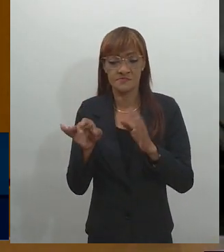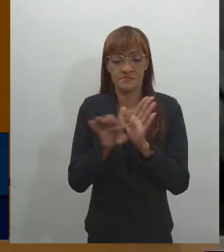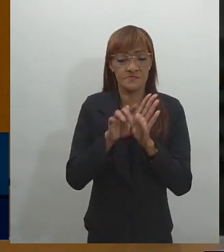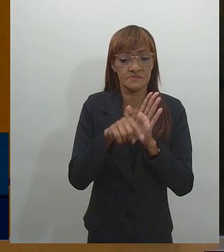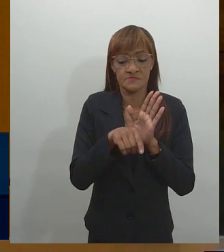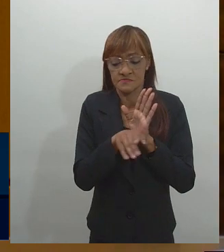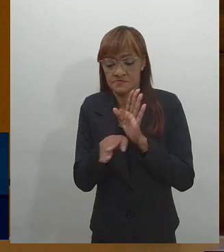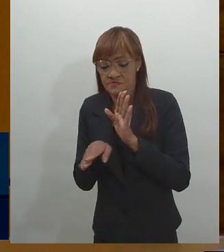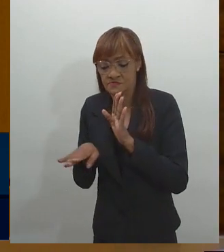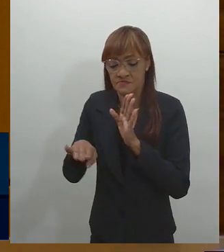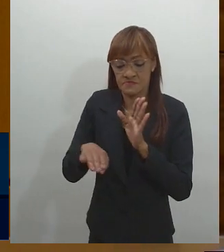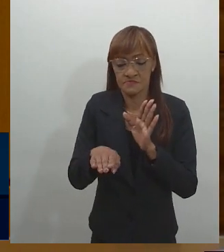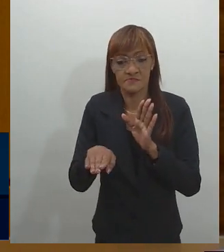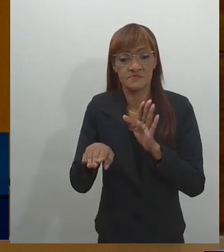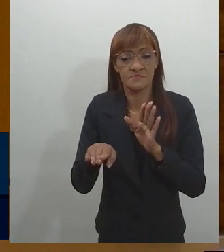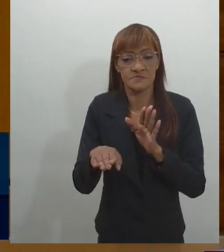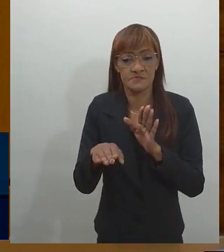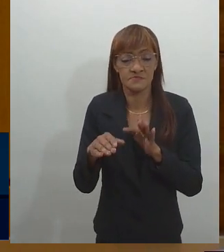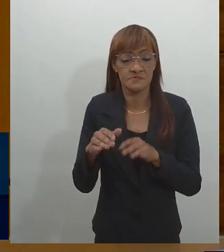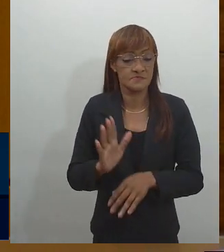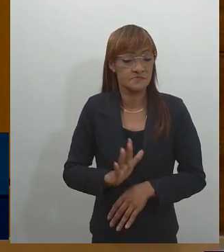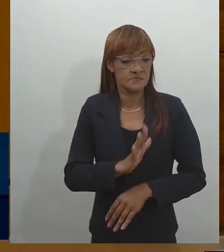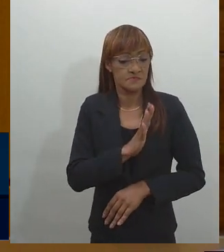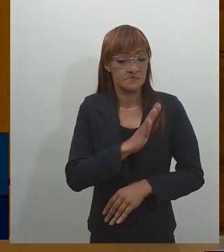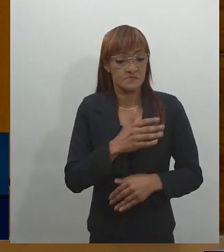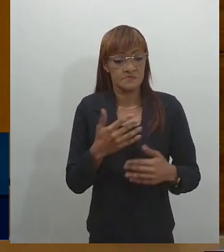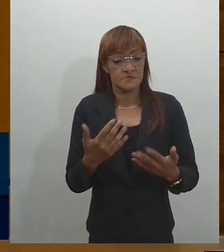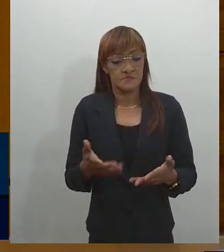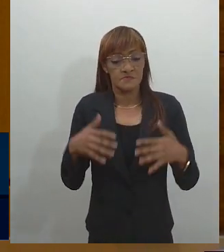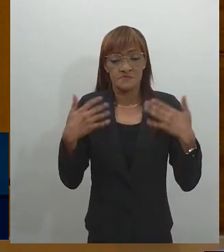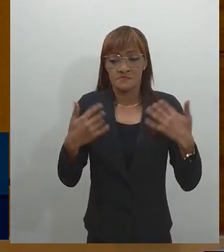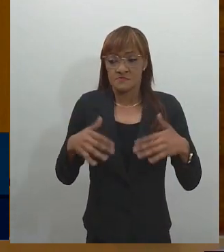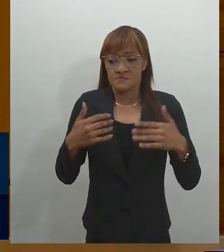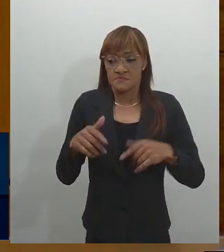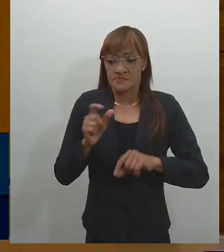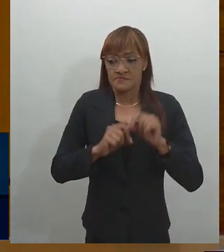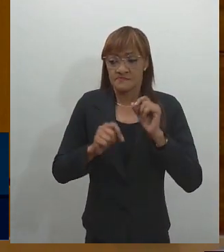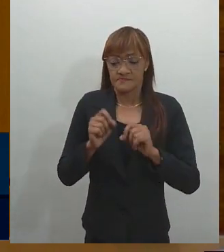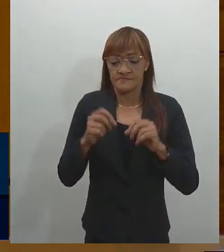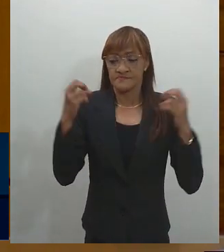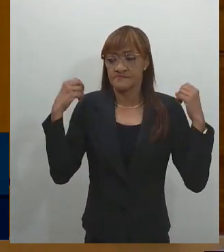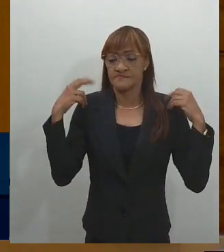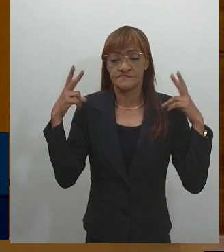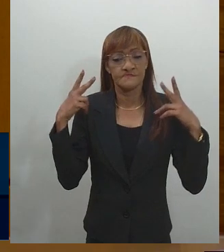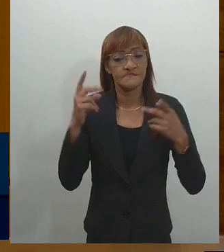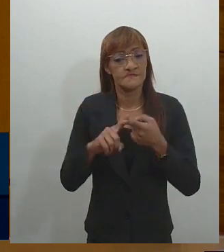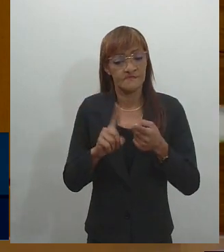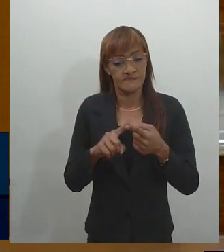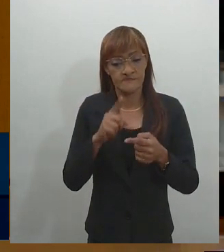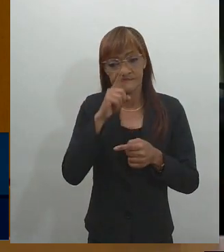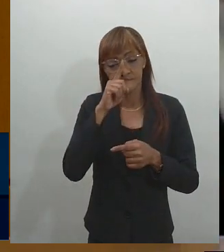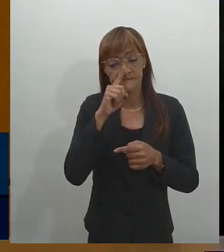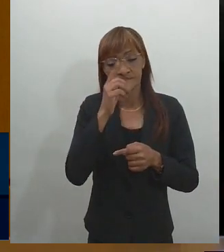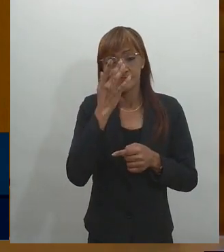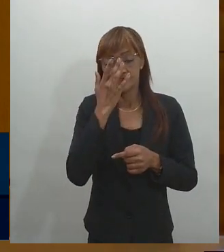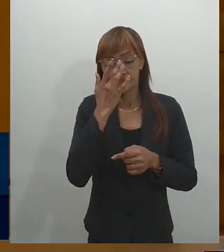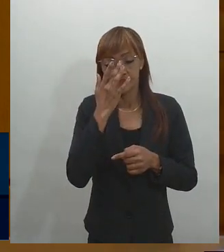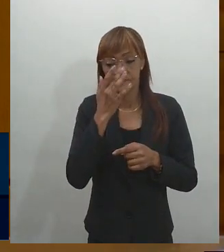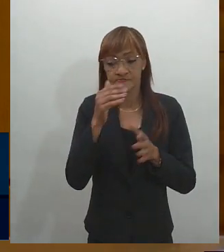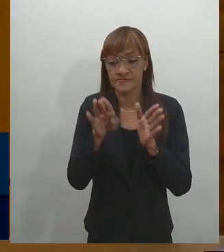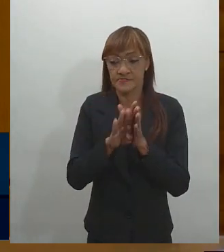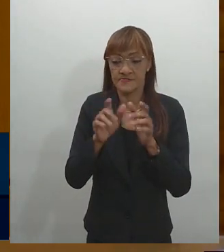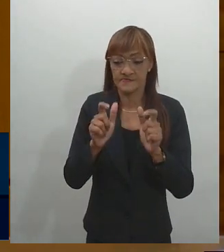precários, trazendo risco, né, para os motoristas também. Sem contar que na chegada de Itabaianinha, essa rodovia também